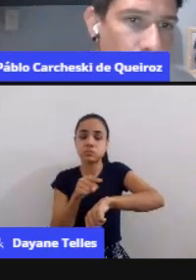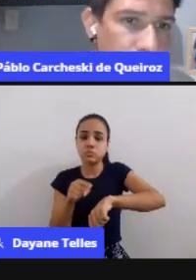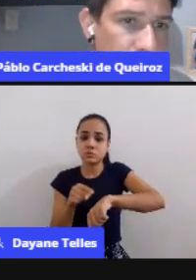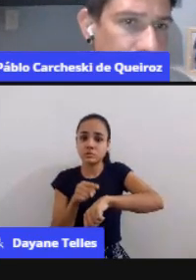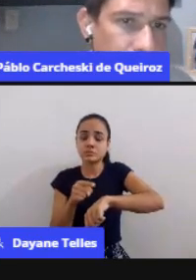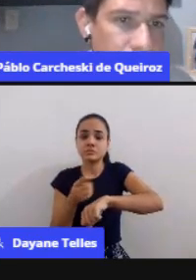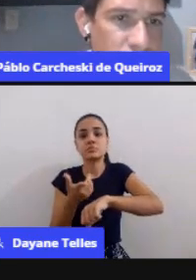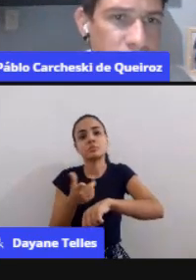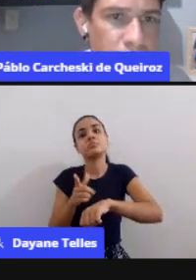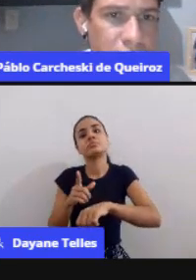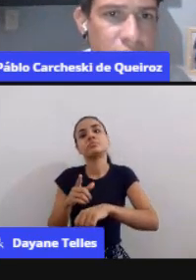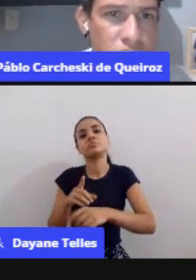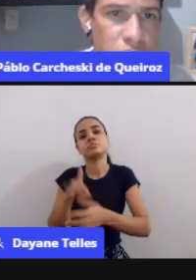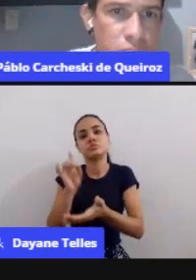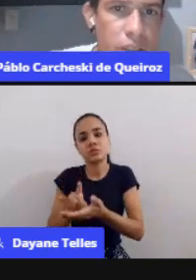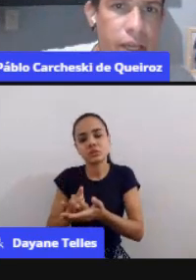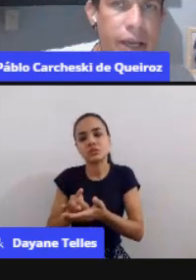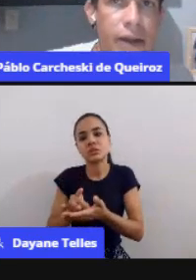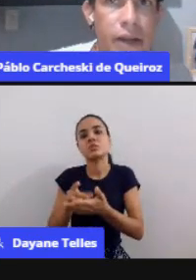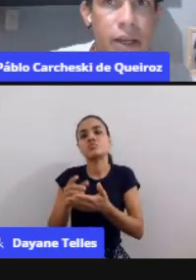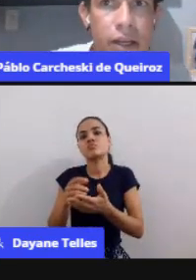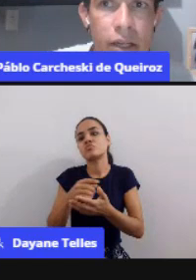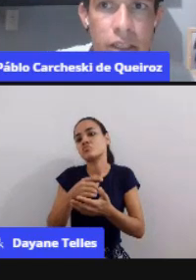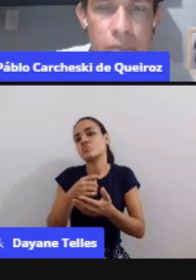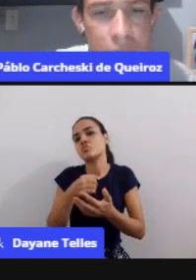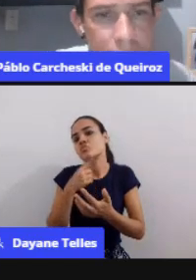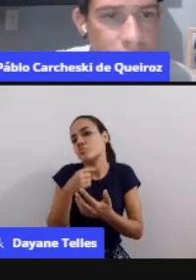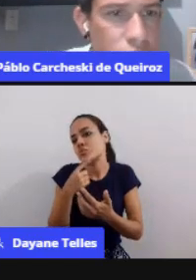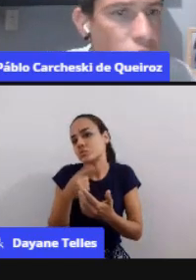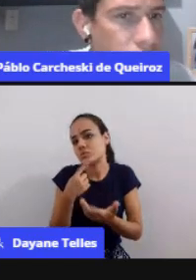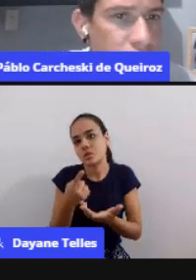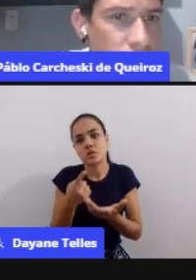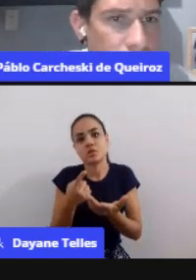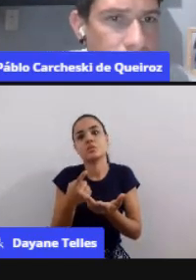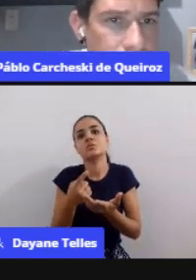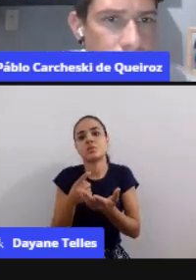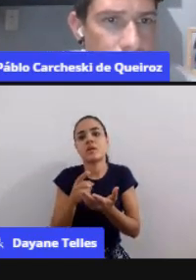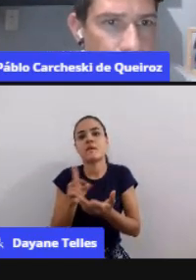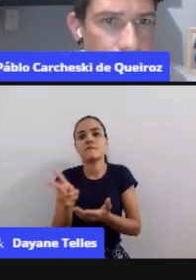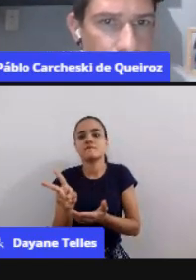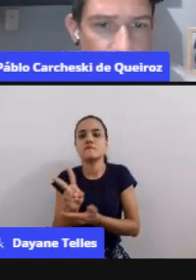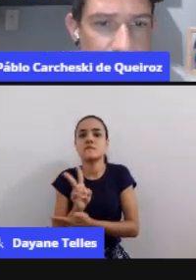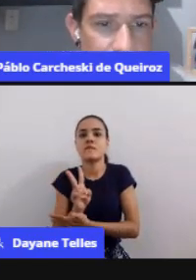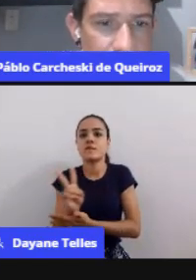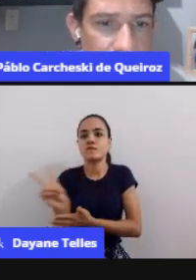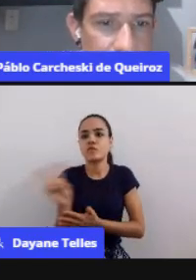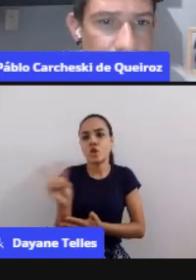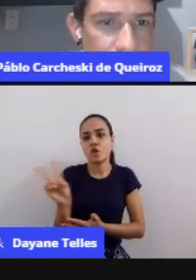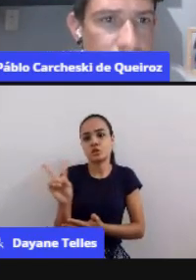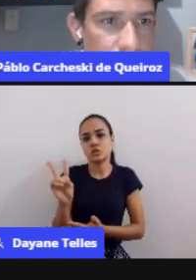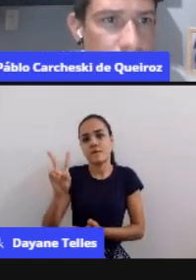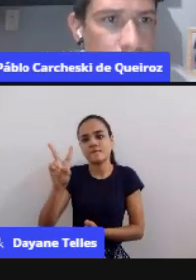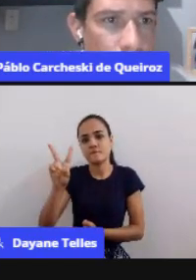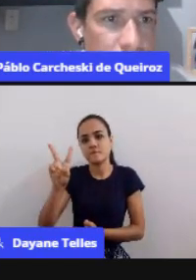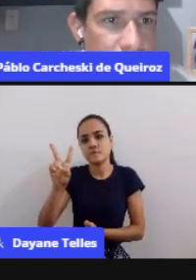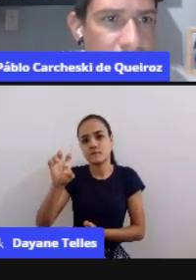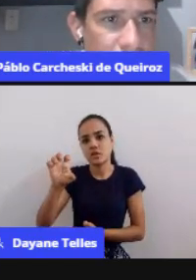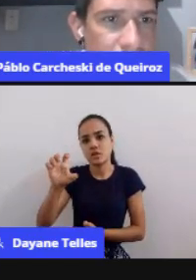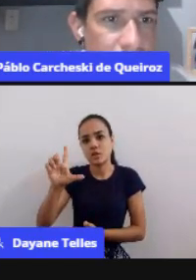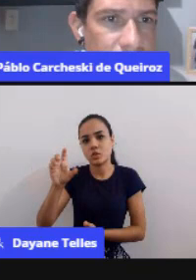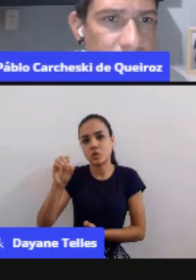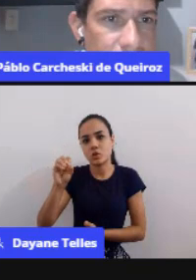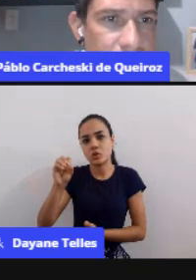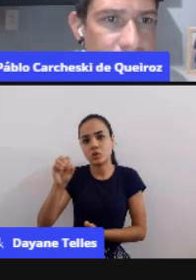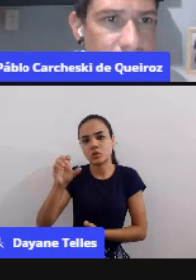Falando em automóveis. A gente sabe que existe bastante experimentos que eu consigo, né? Tirar várias variáveis e